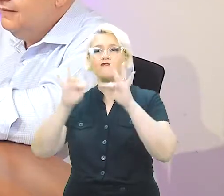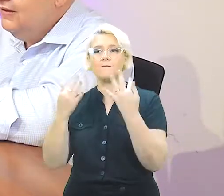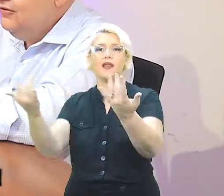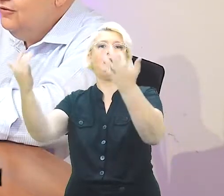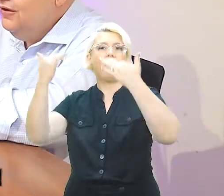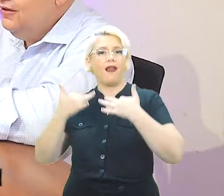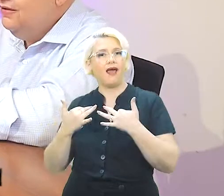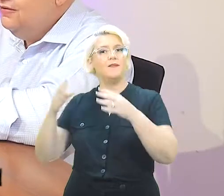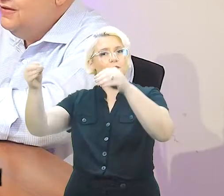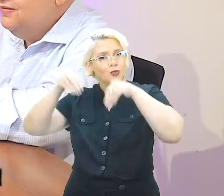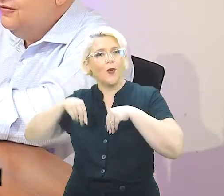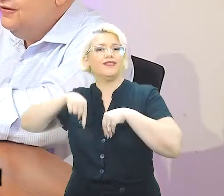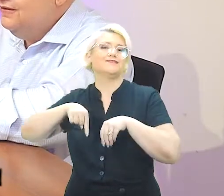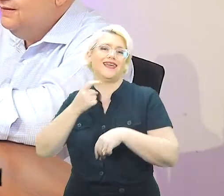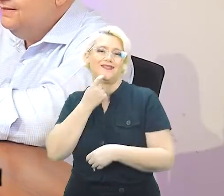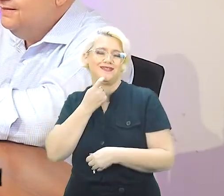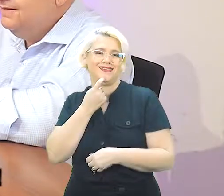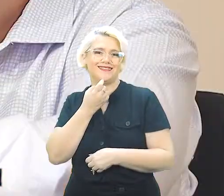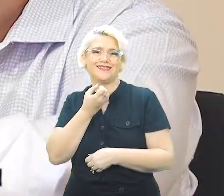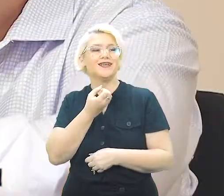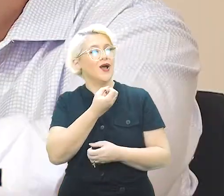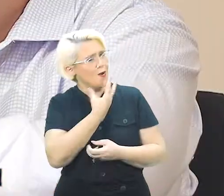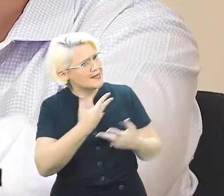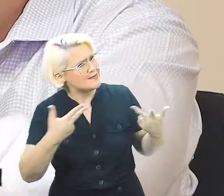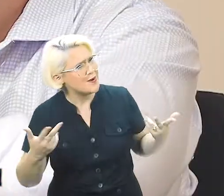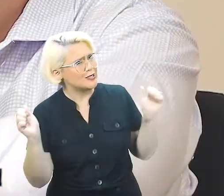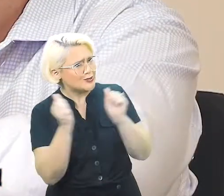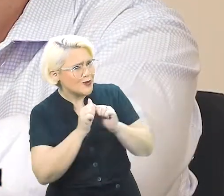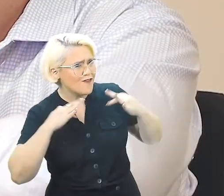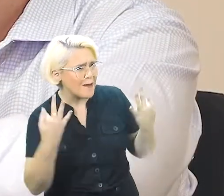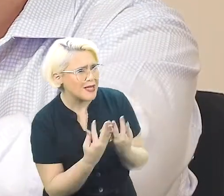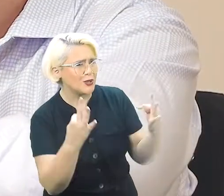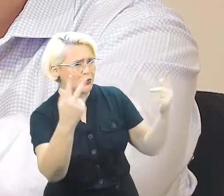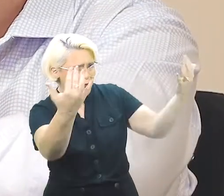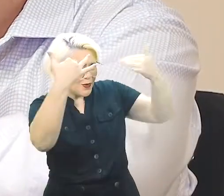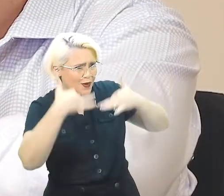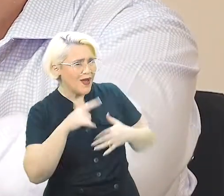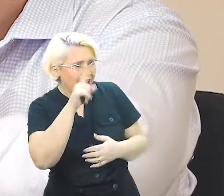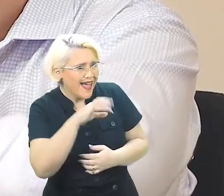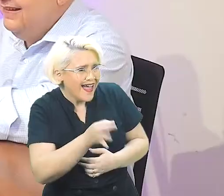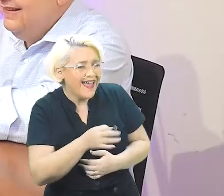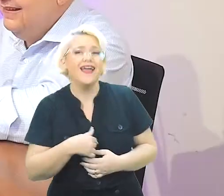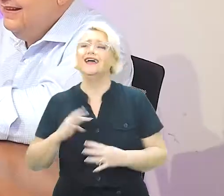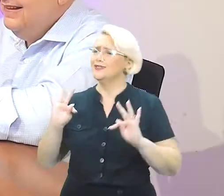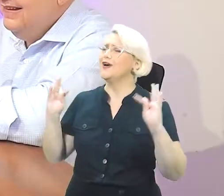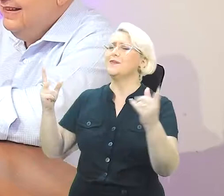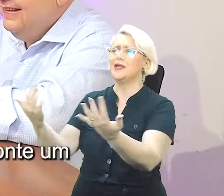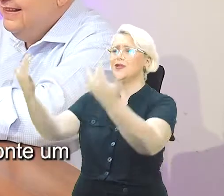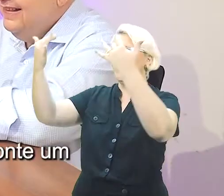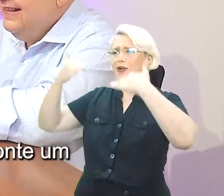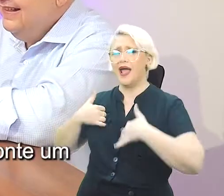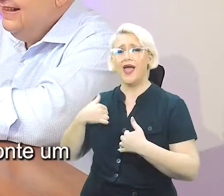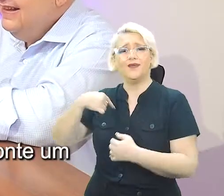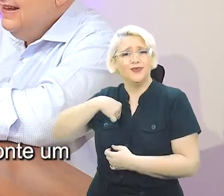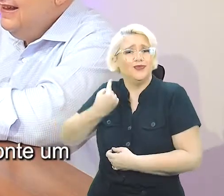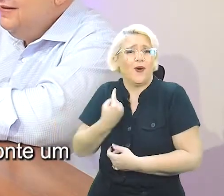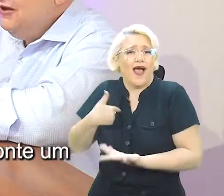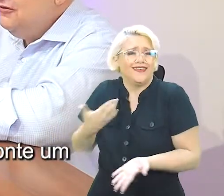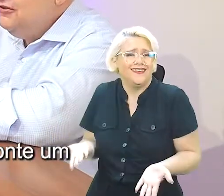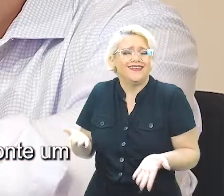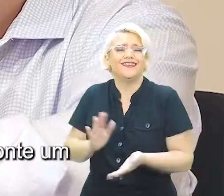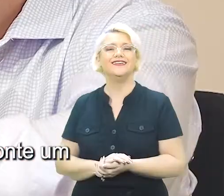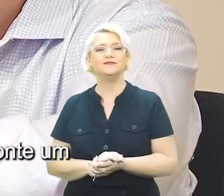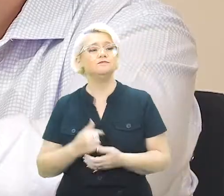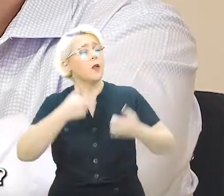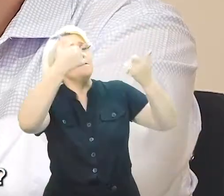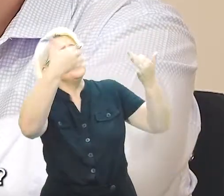cá. Olha que coisa boa. Juntou todo mundo aí. Juntou todo mundo. Agora estou eu aqui. E me